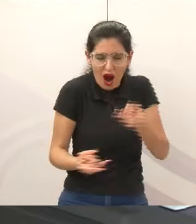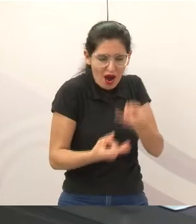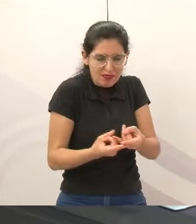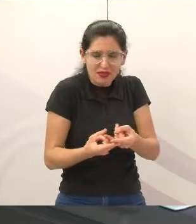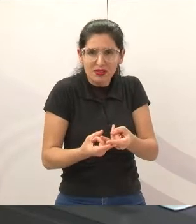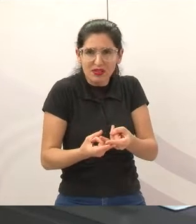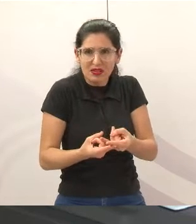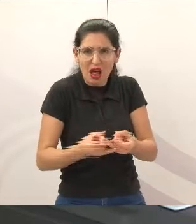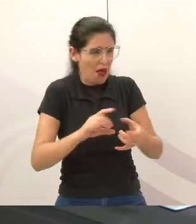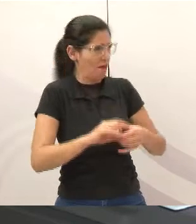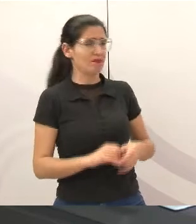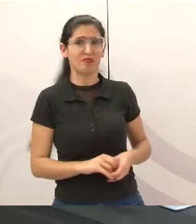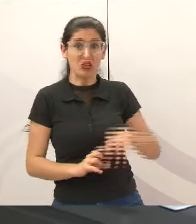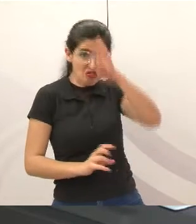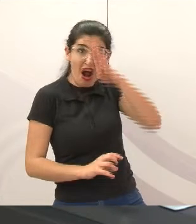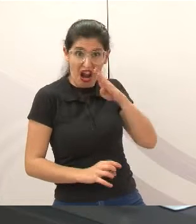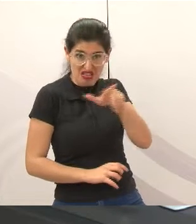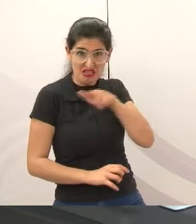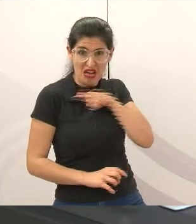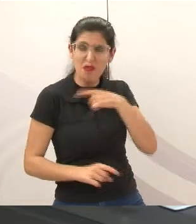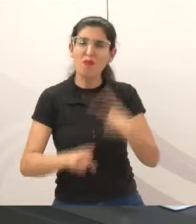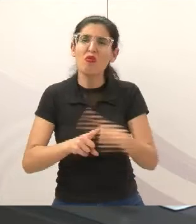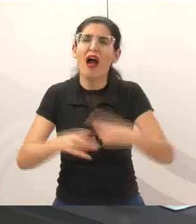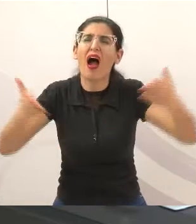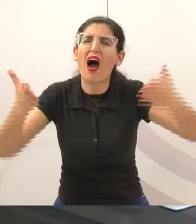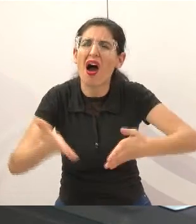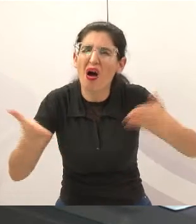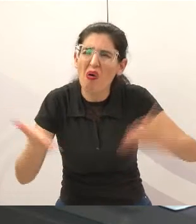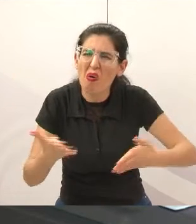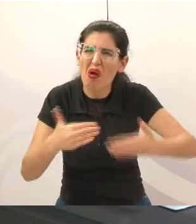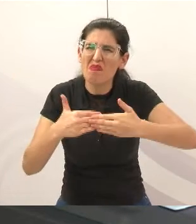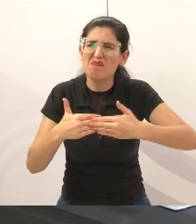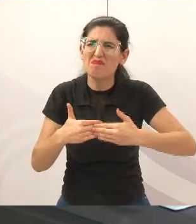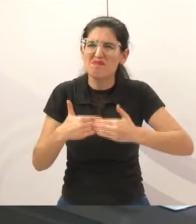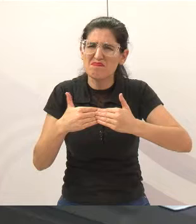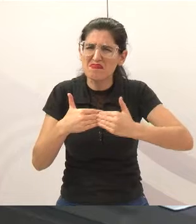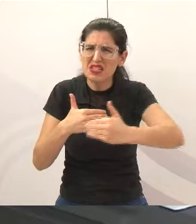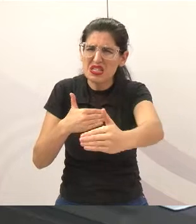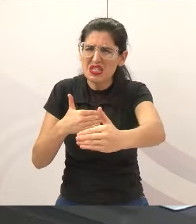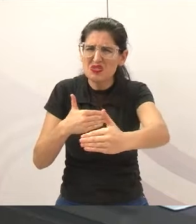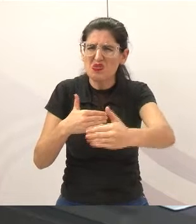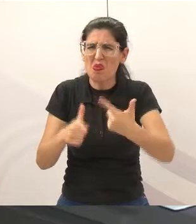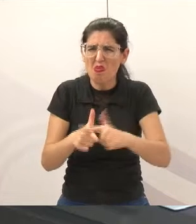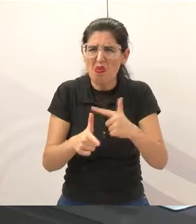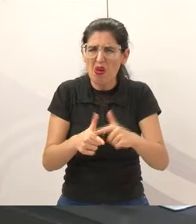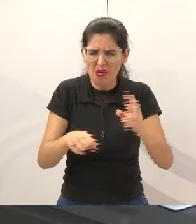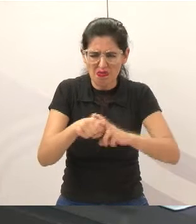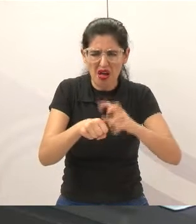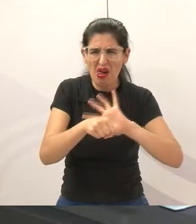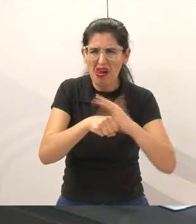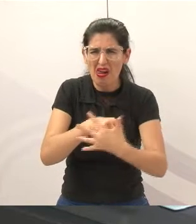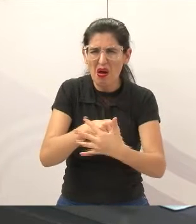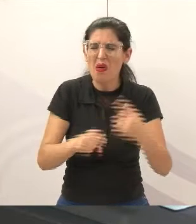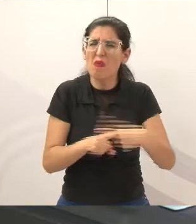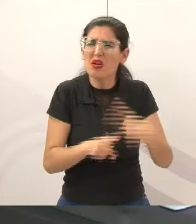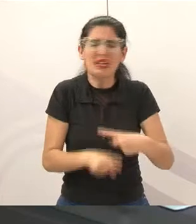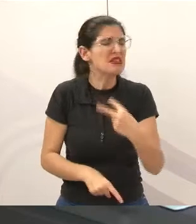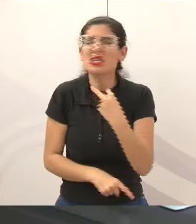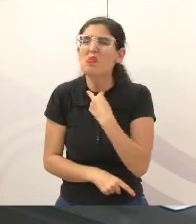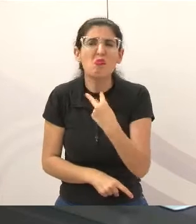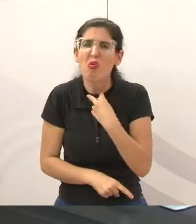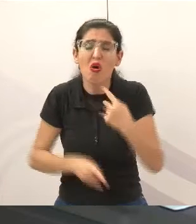tão difícil, tão dificultoso, a administração não pode